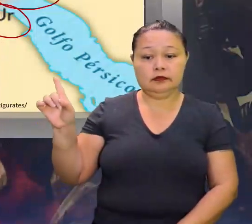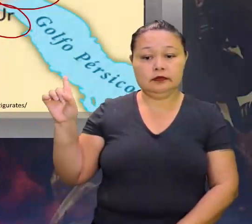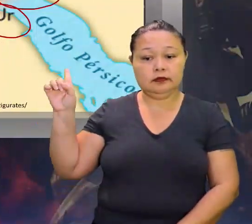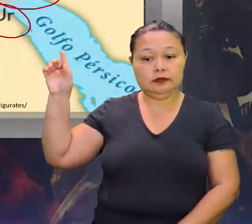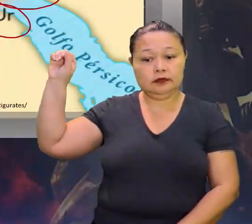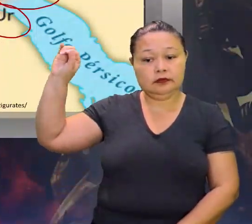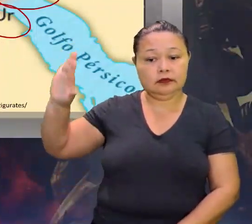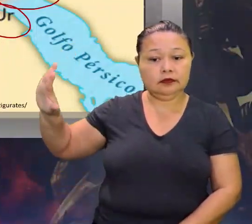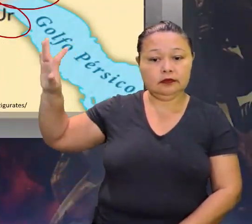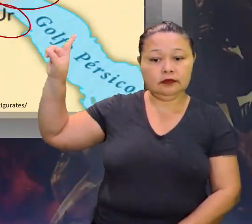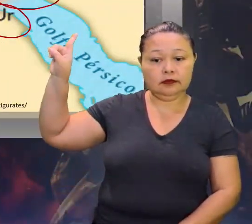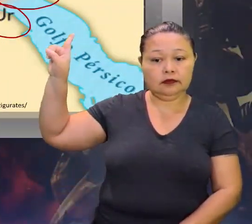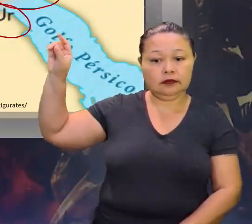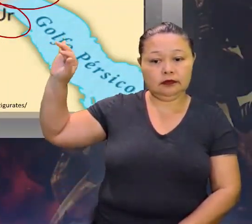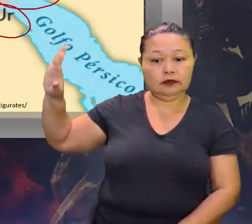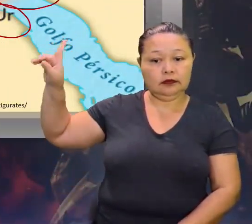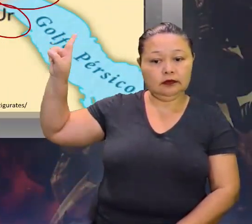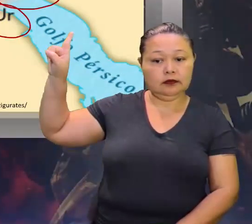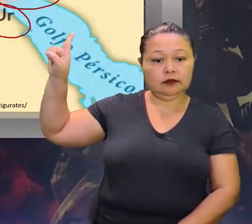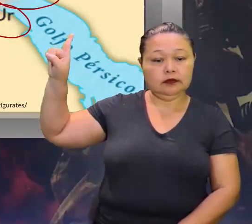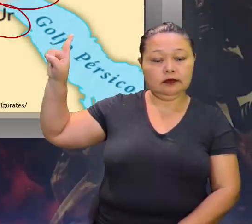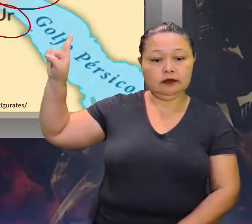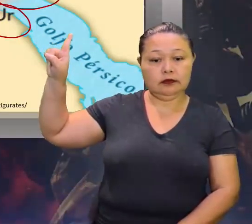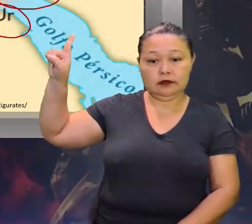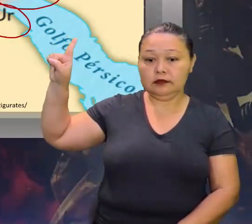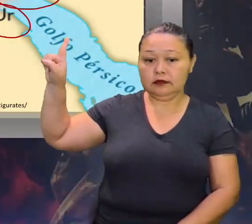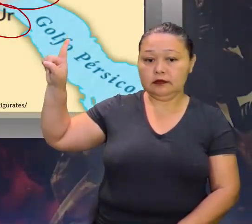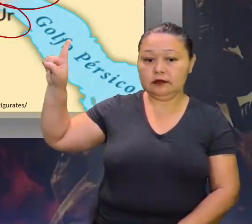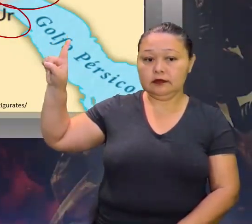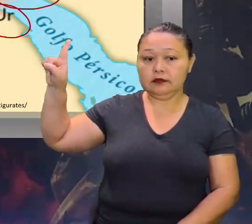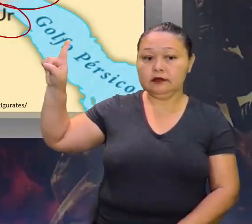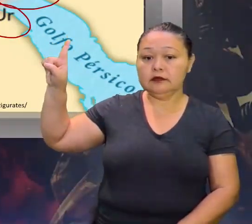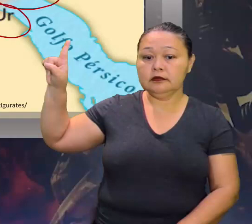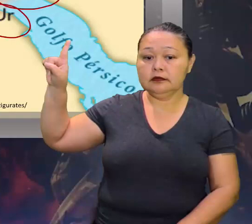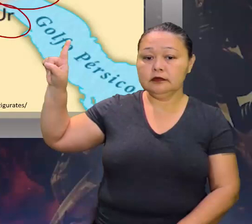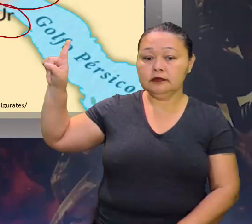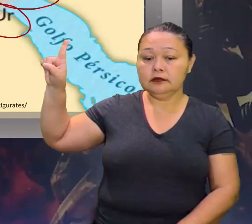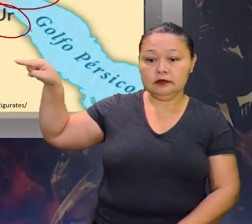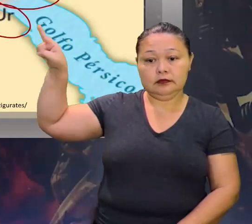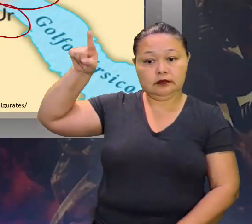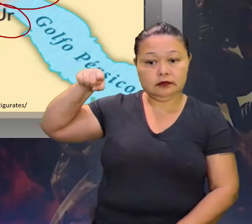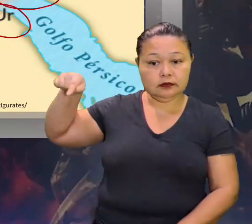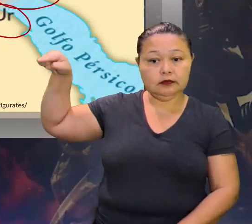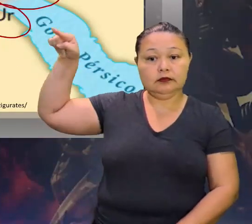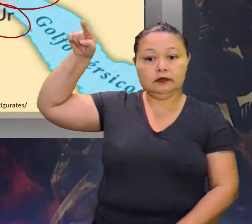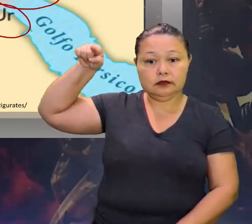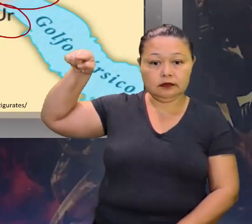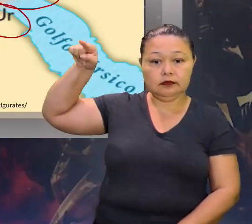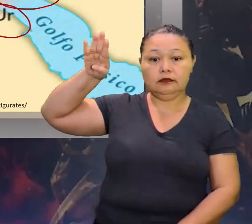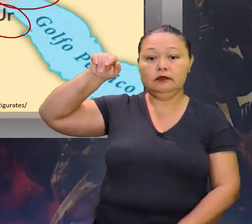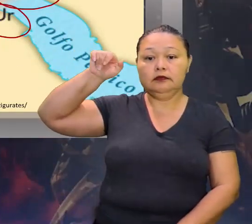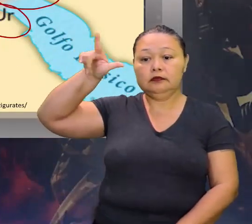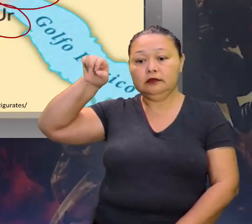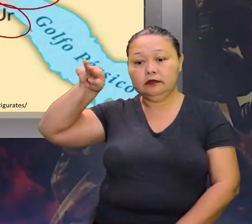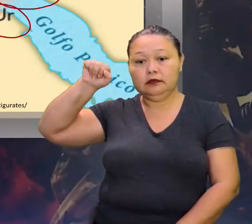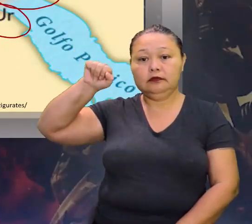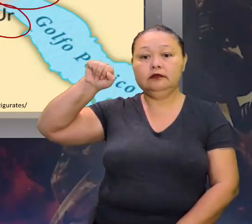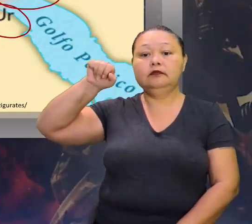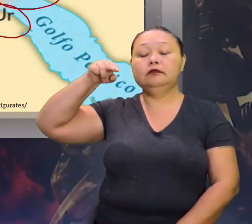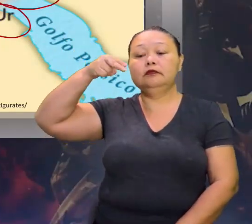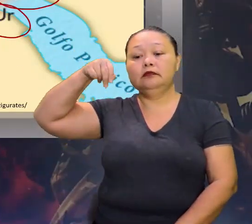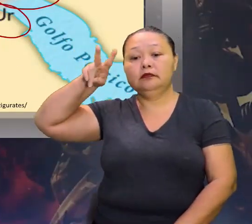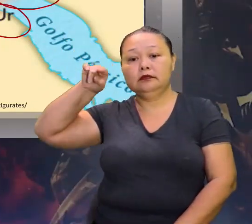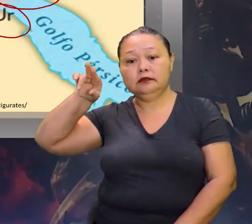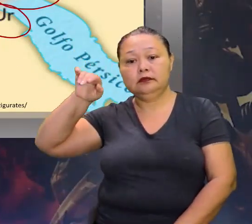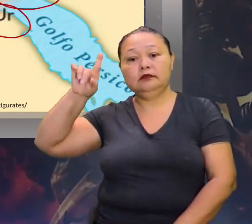Essas imagens que eu passei para vocês, essas imagens aqui, que eu circulei, Babilônia,